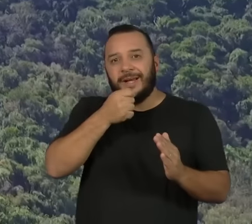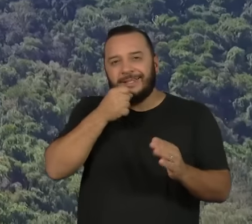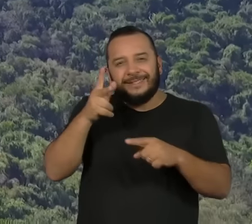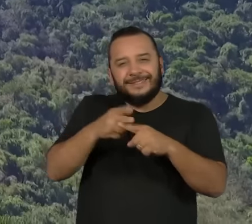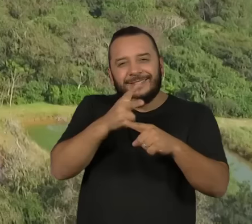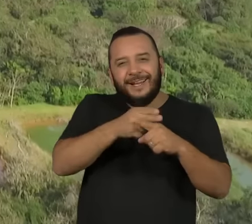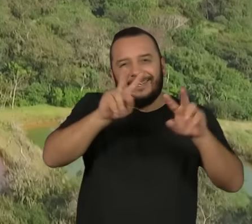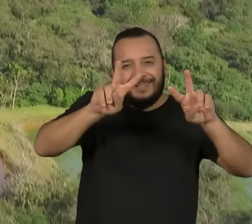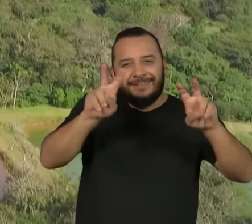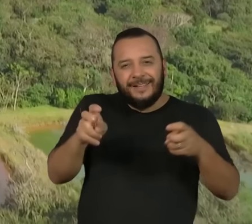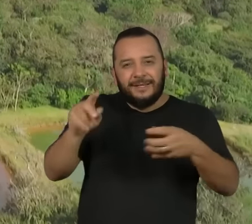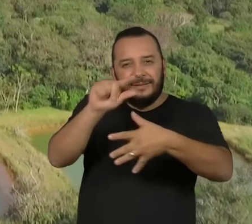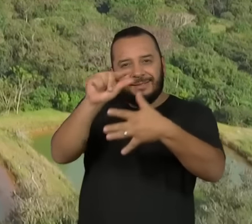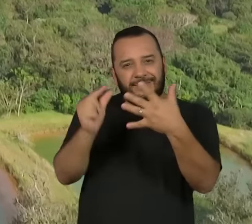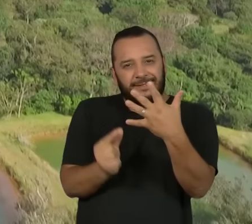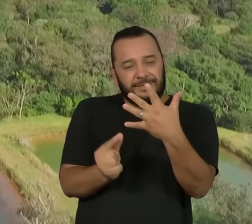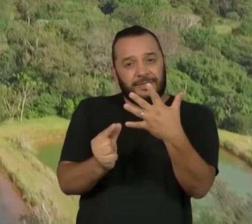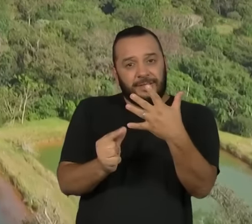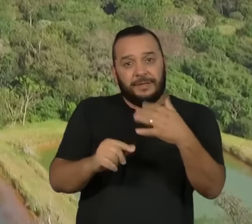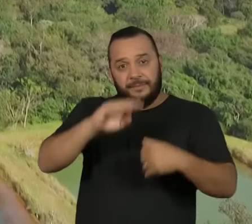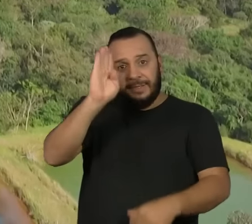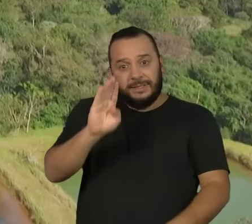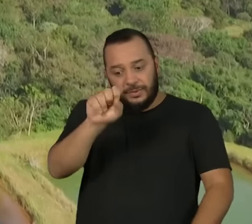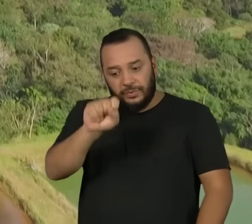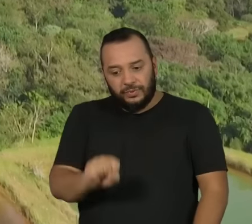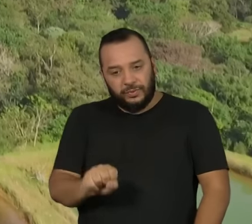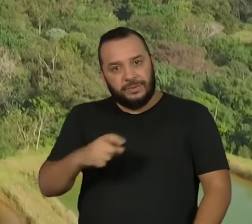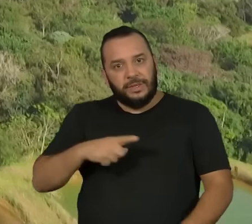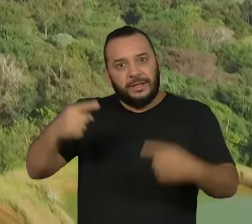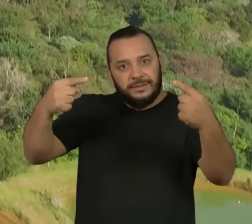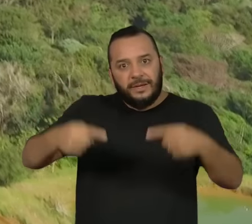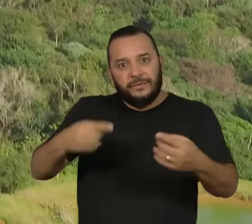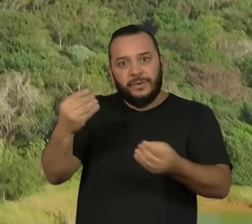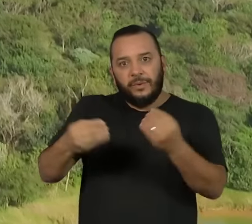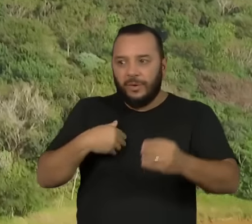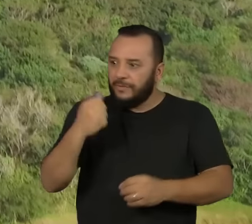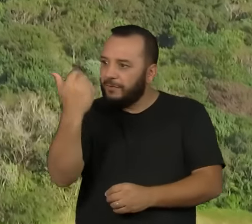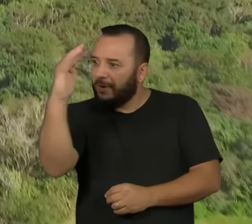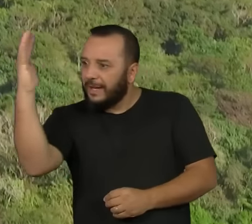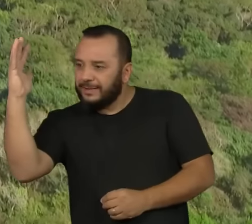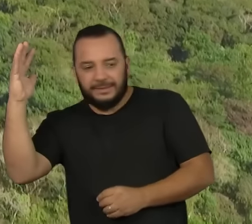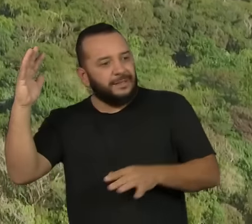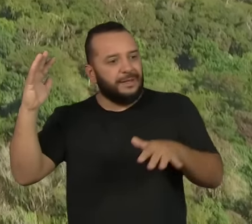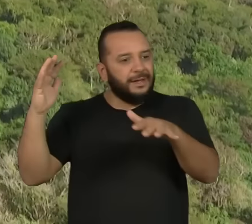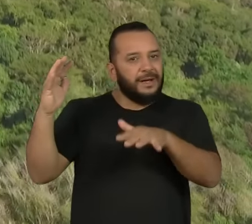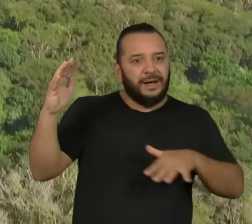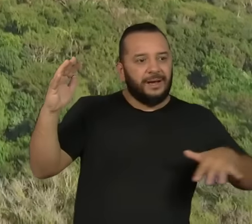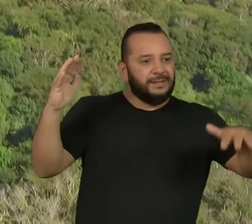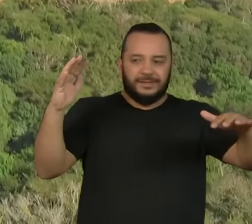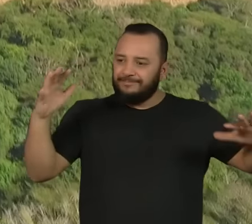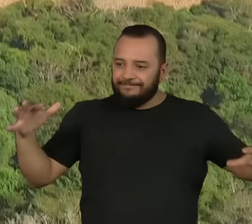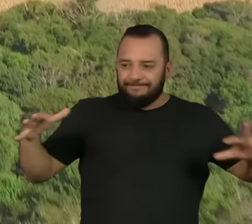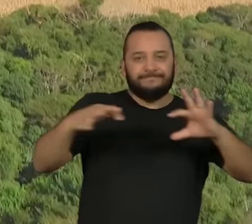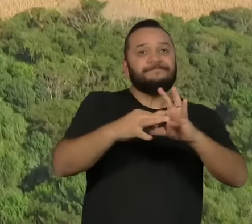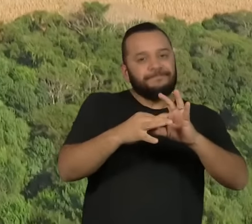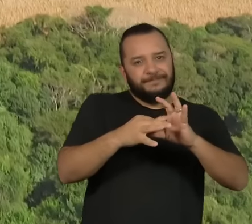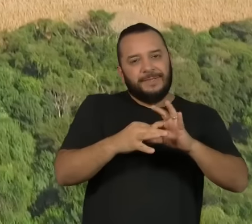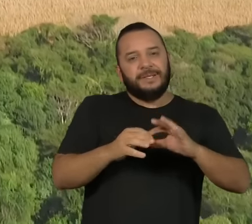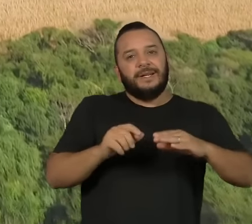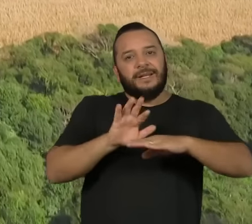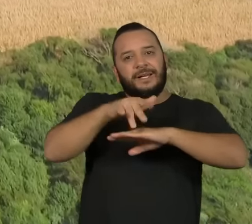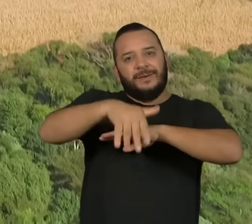a Mata Atlântica no sul do Brasil, você acompanha os desafios para conectar fragmentos da floresta no entorno do Parque Nacional